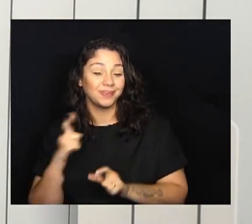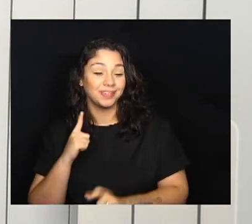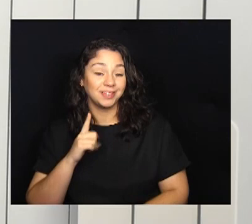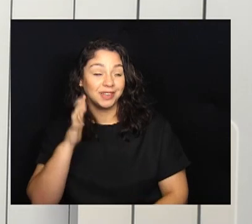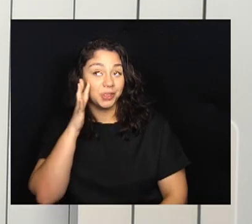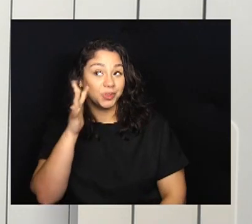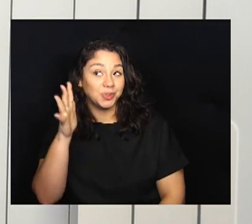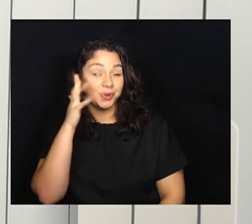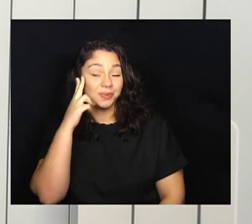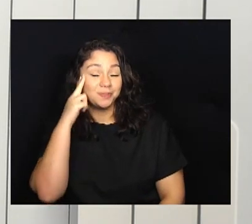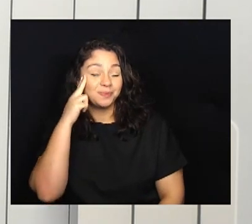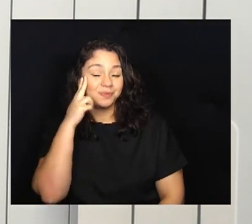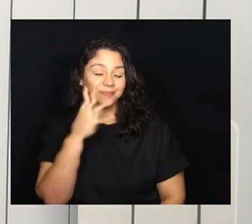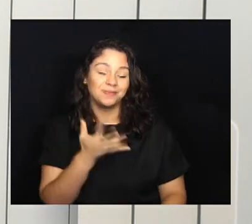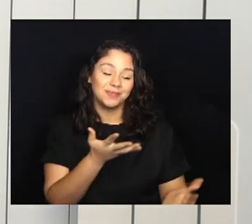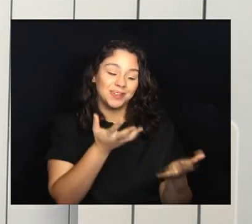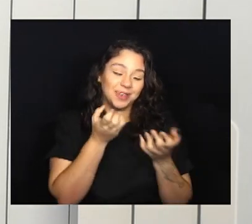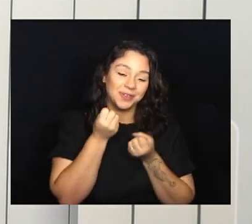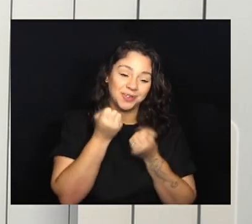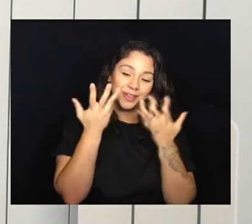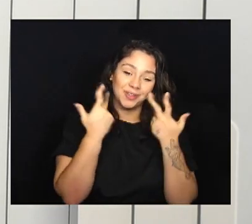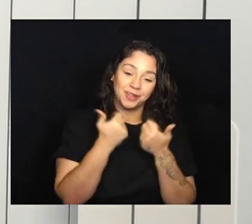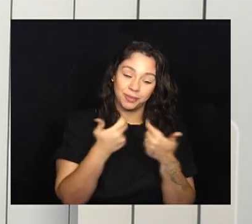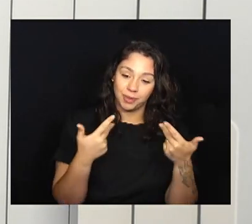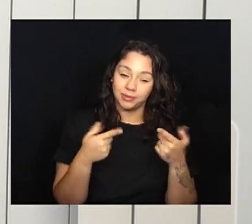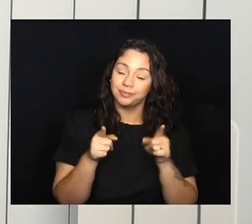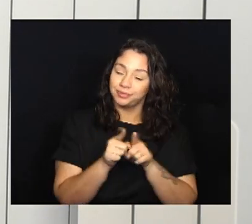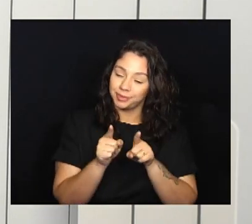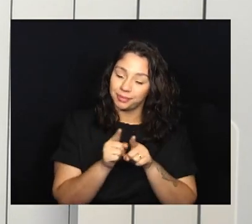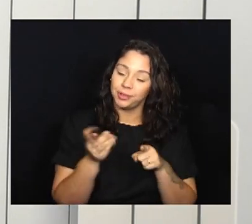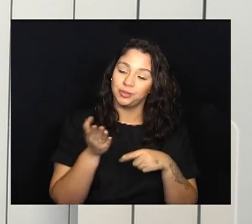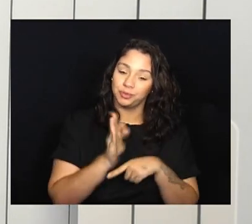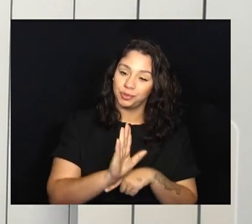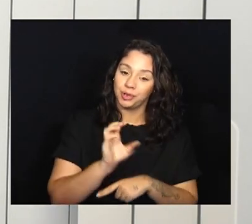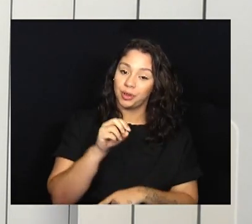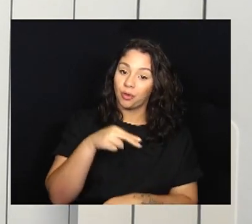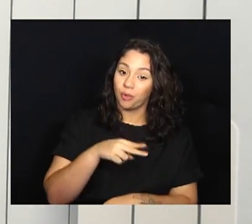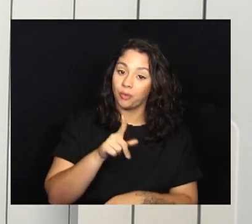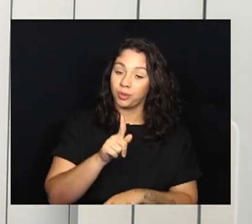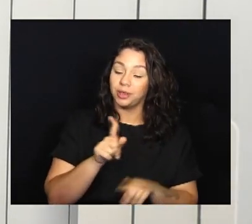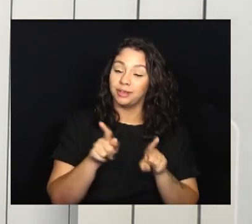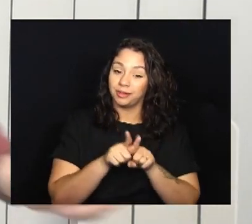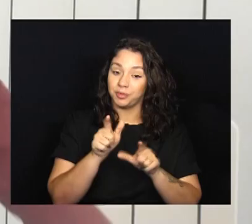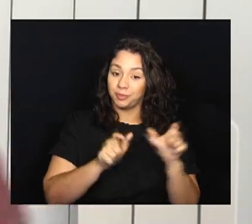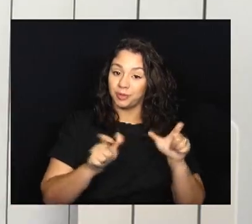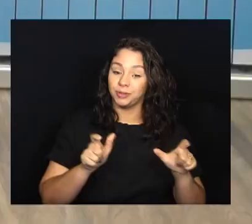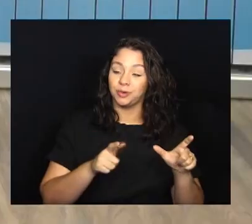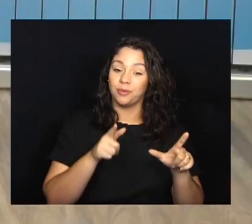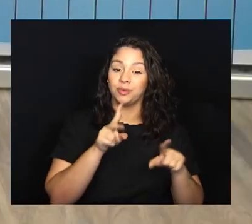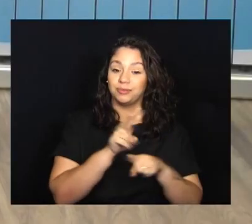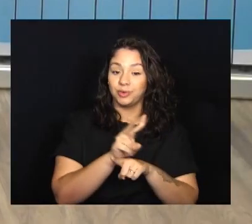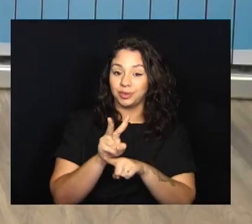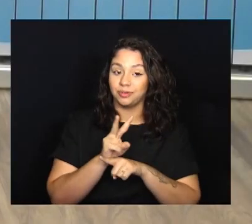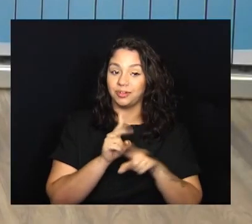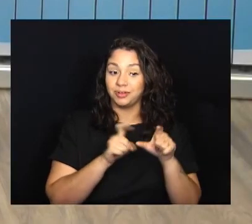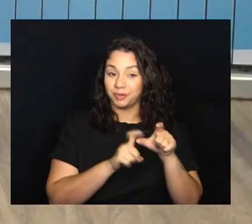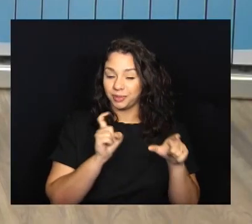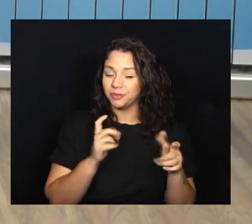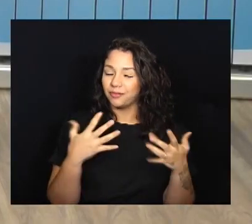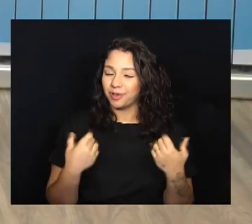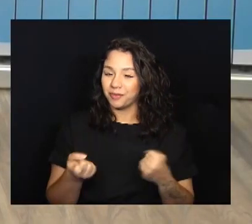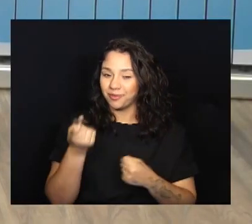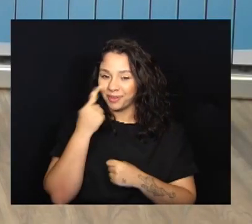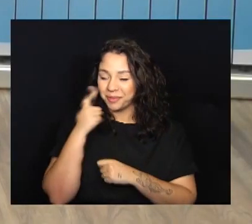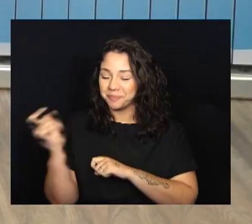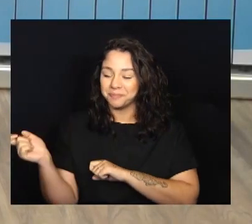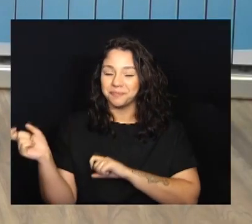de adotar um pet e também ajudar as ONGs e os protetores independentes. Vamos, a partir de agora,